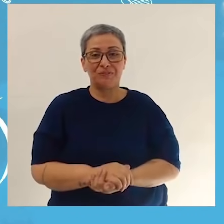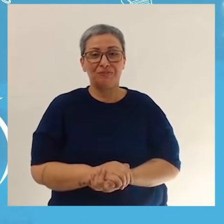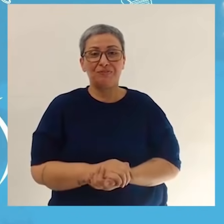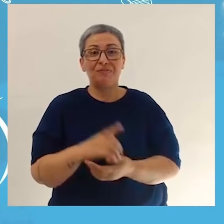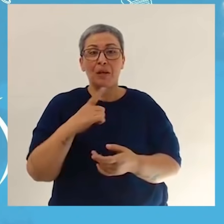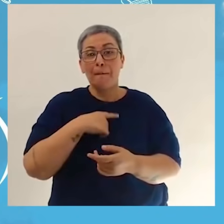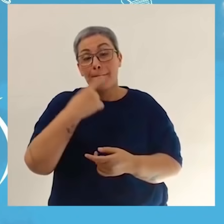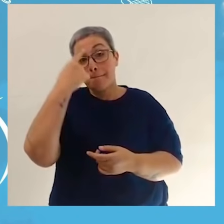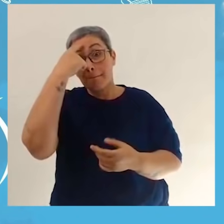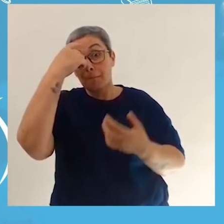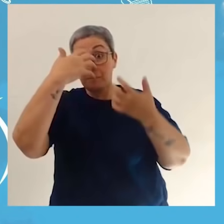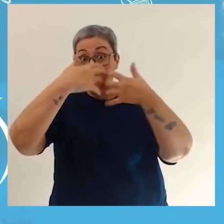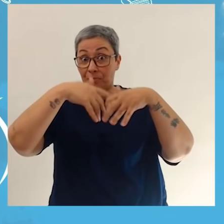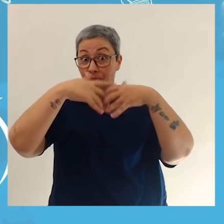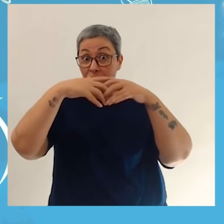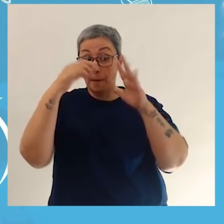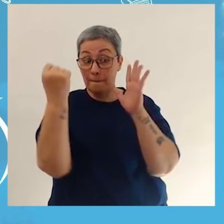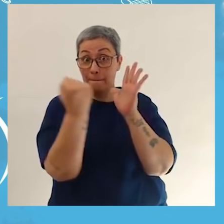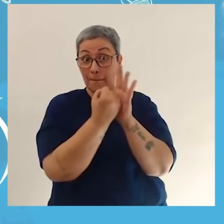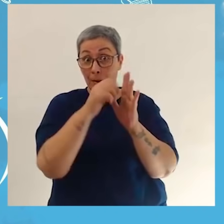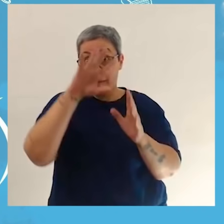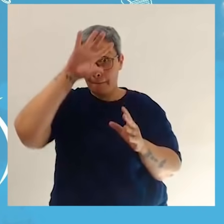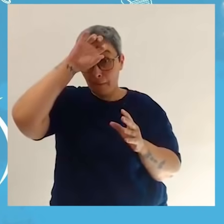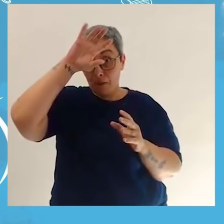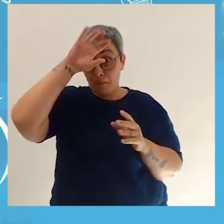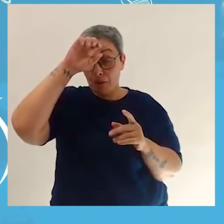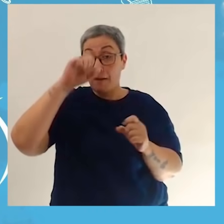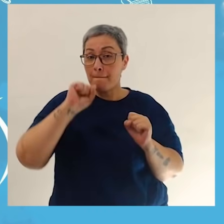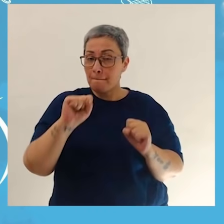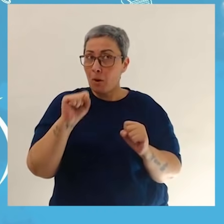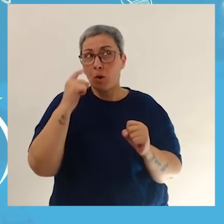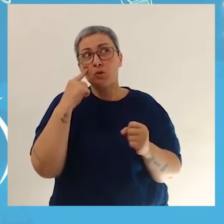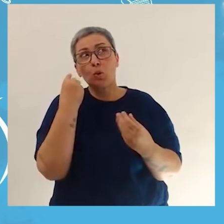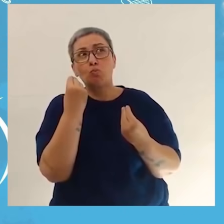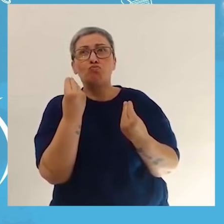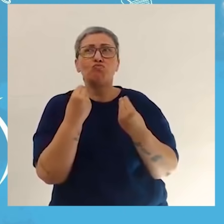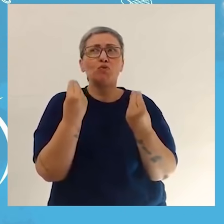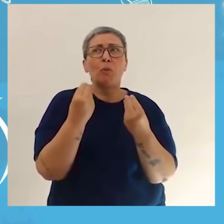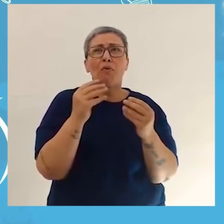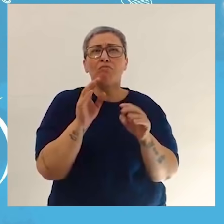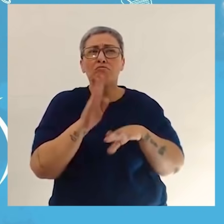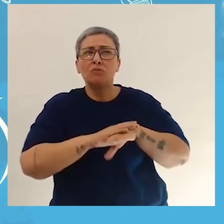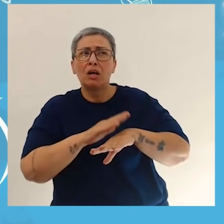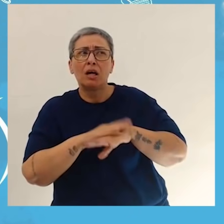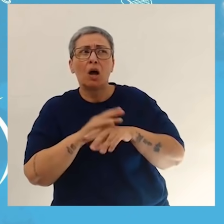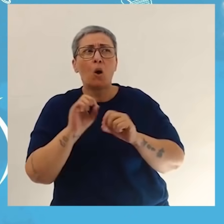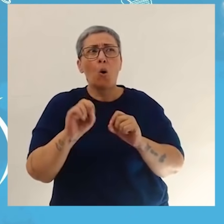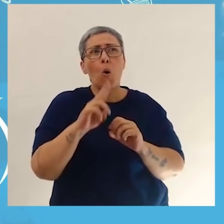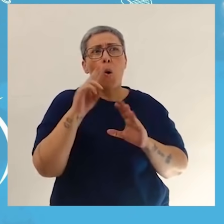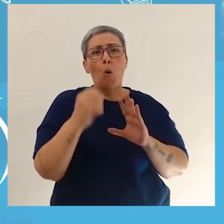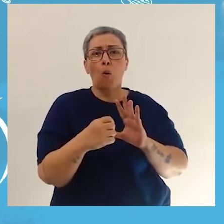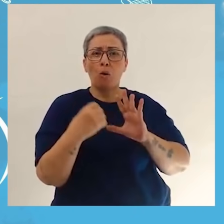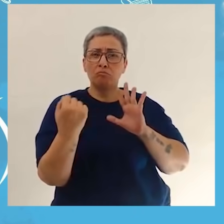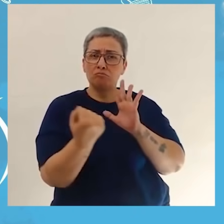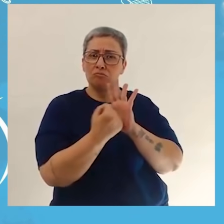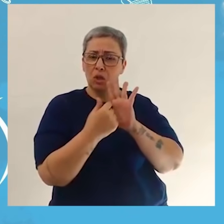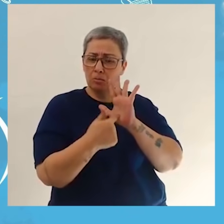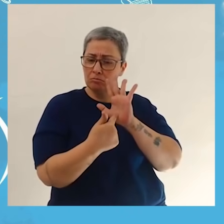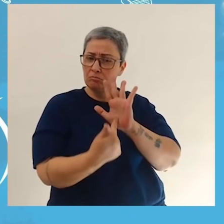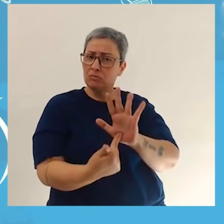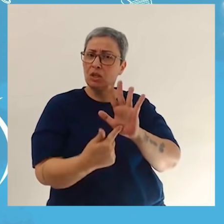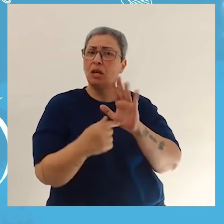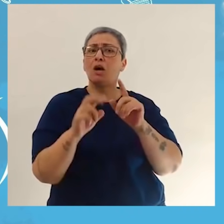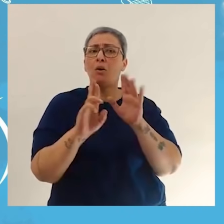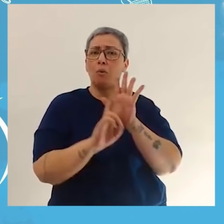vocês. Pensar em um marco de memória, se você pudesse construir algo ou simbolizar